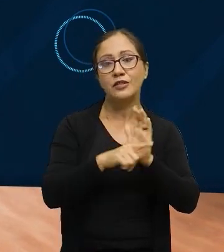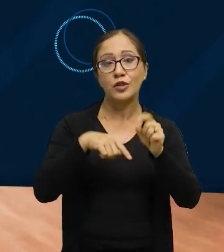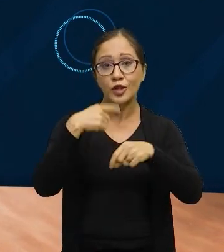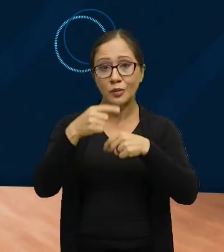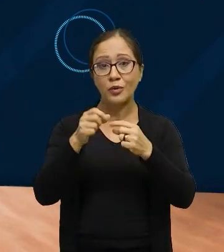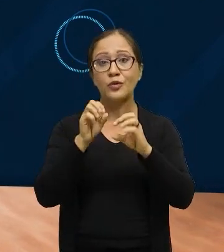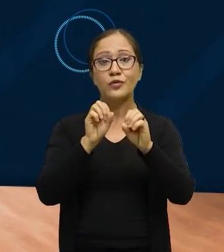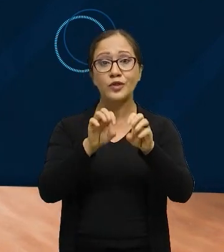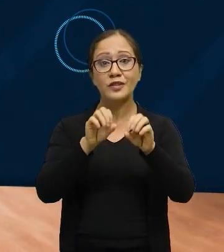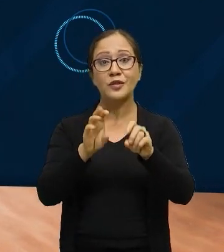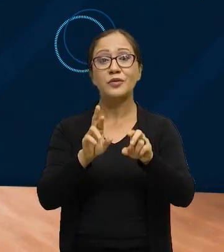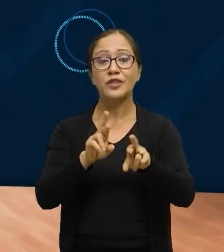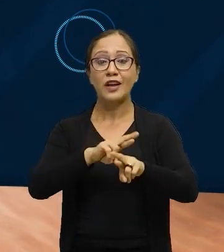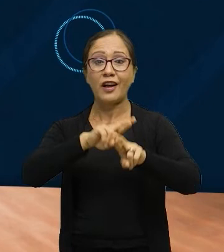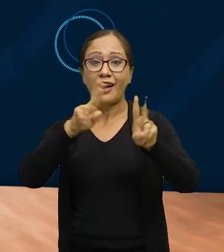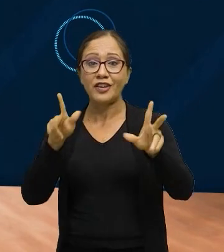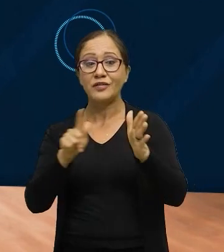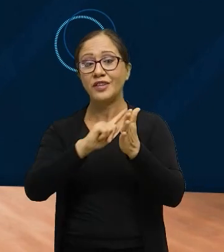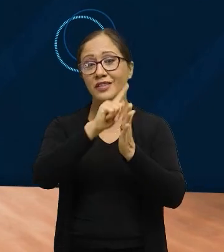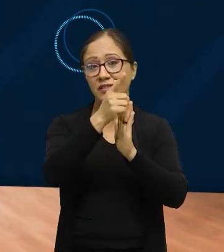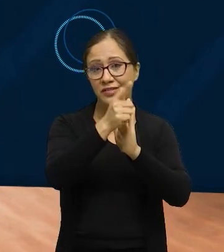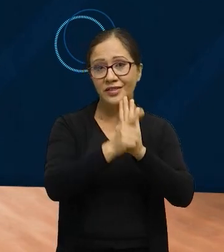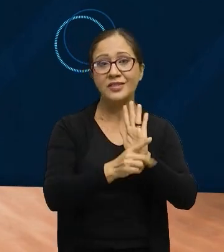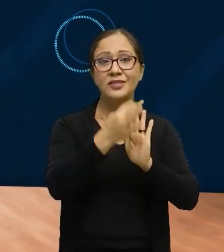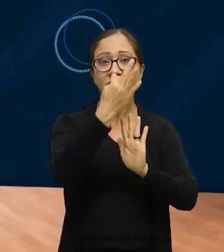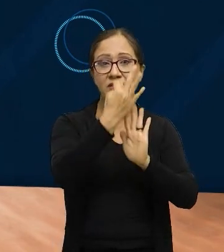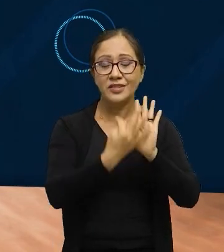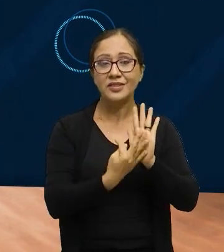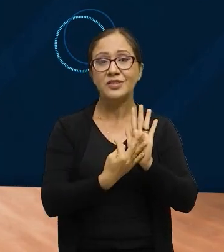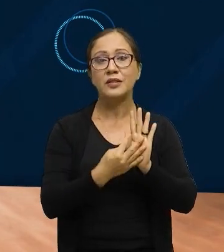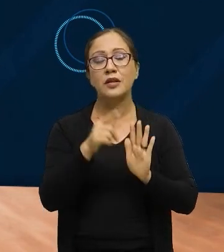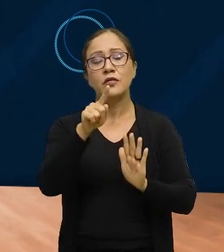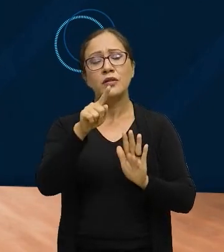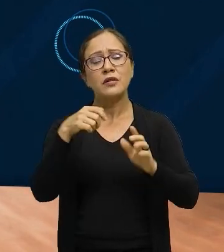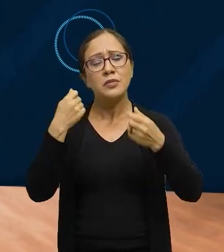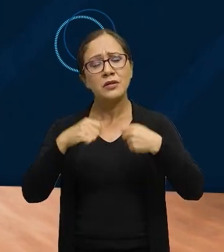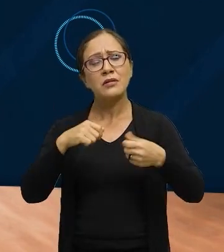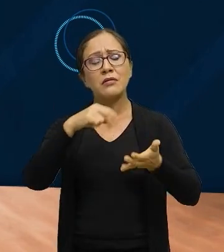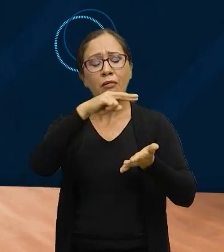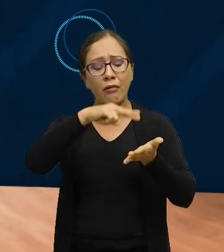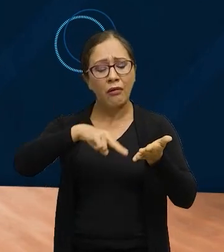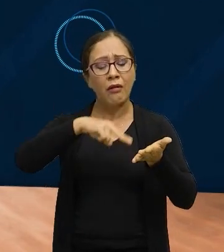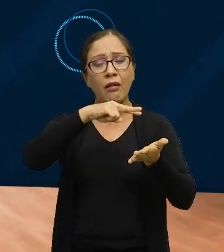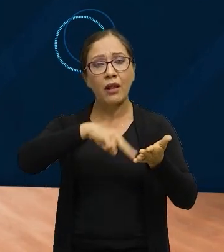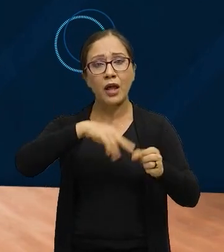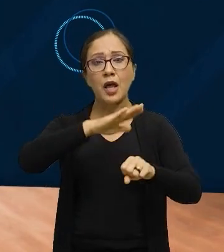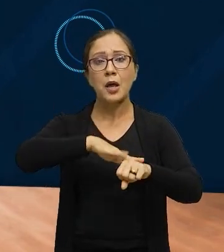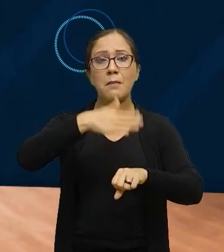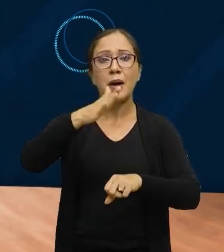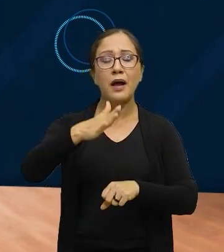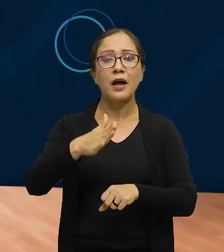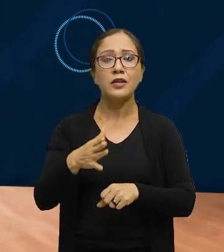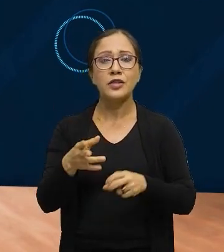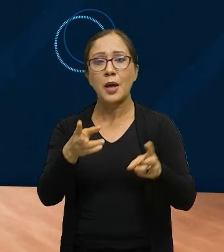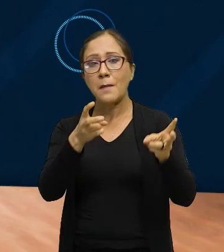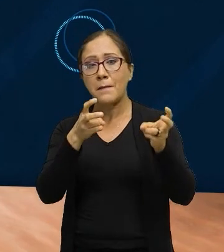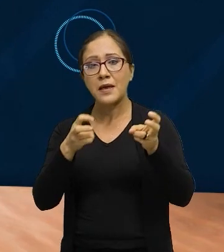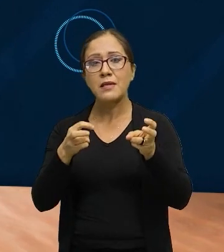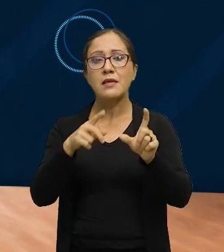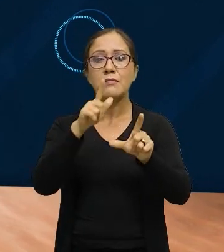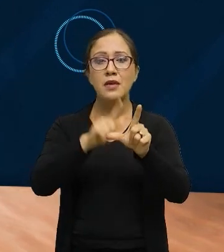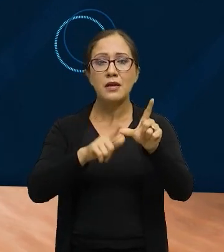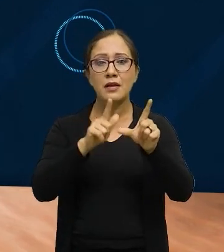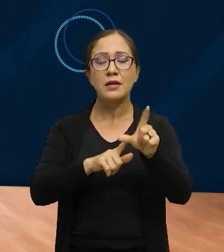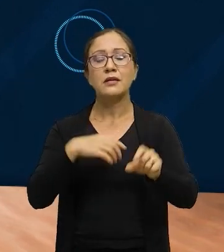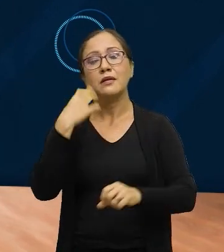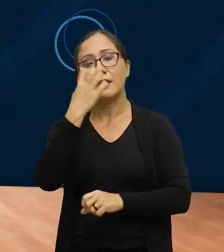as diferenças entre esses gêneros. Vocês precisam ler mais ouvir mais música, para que você